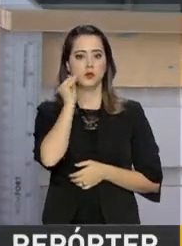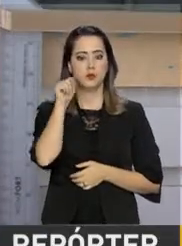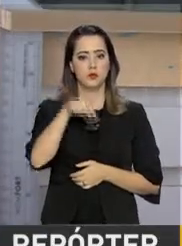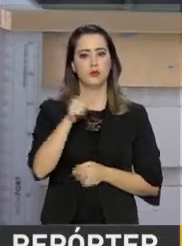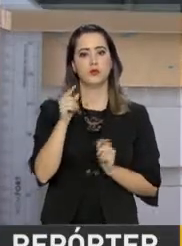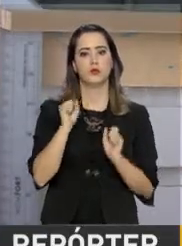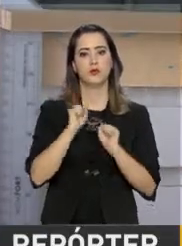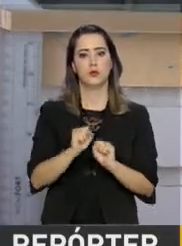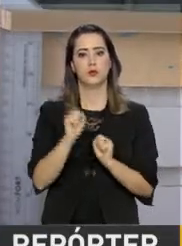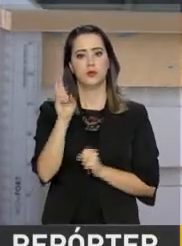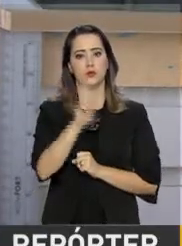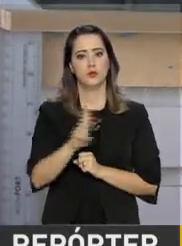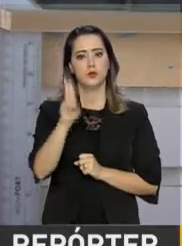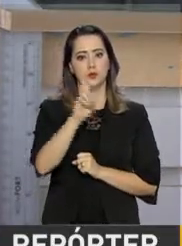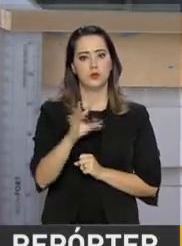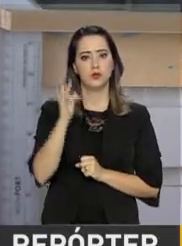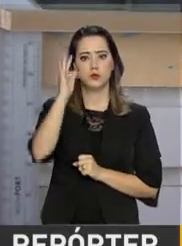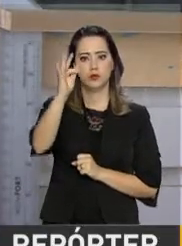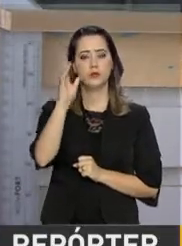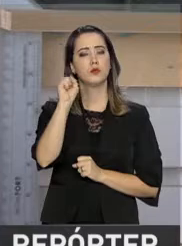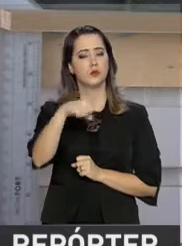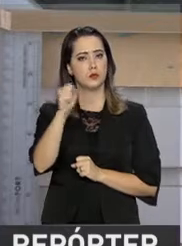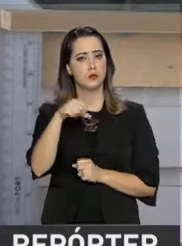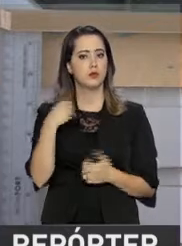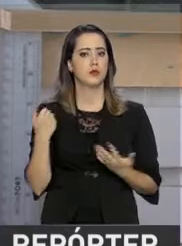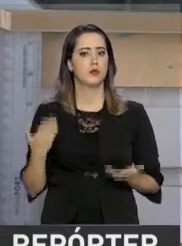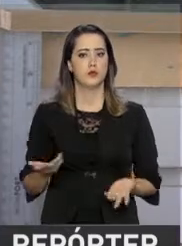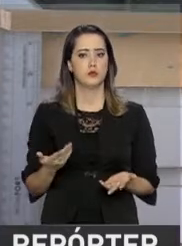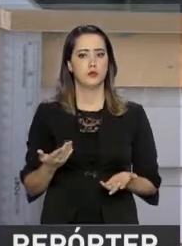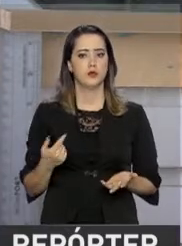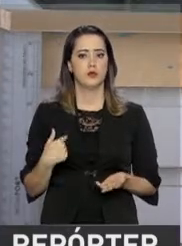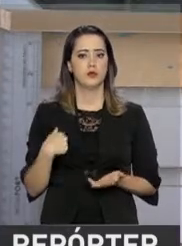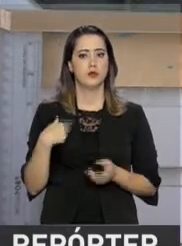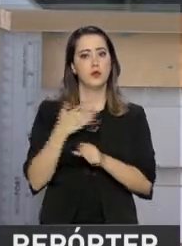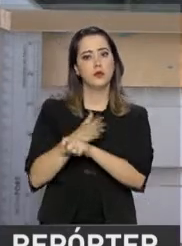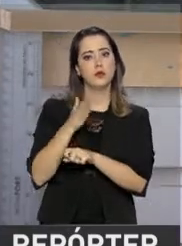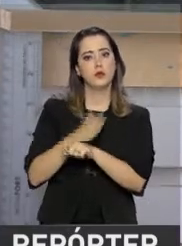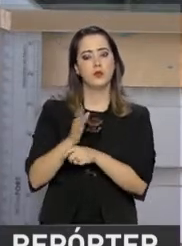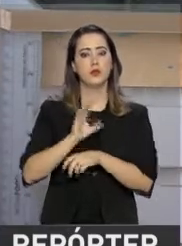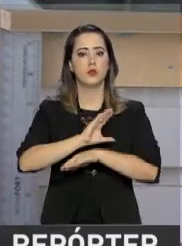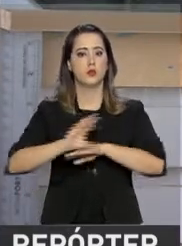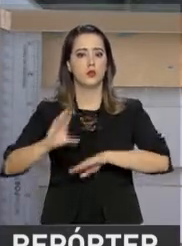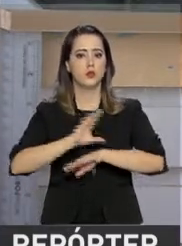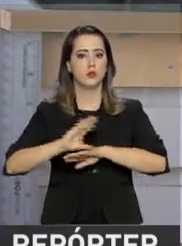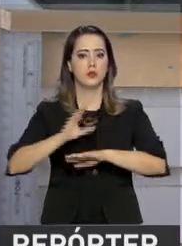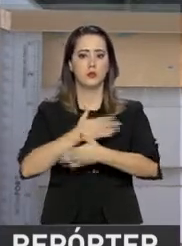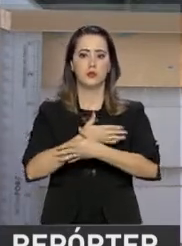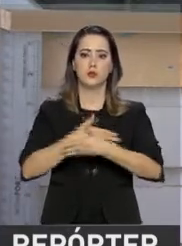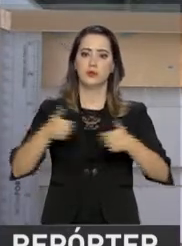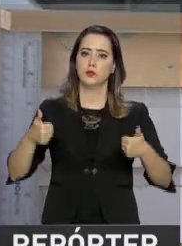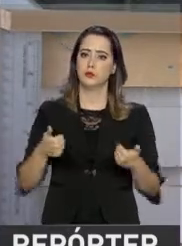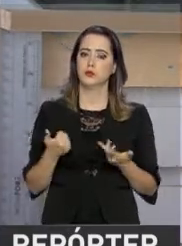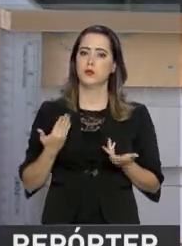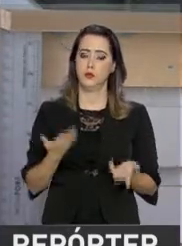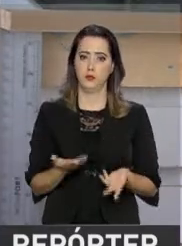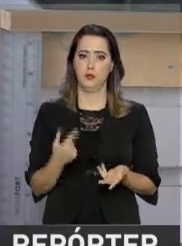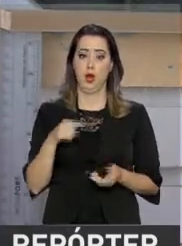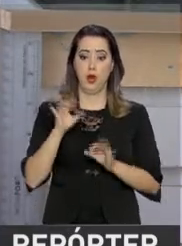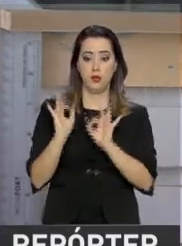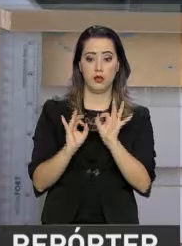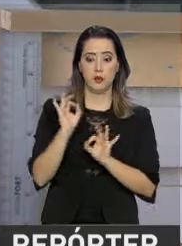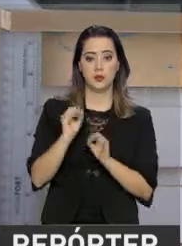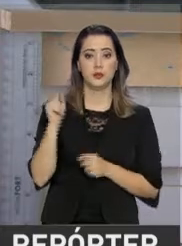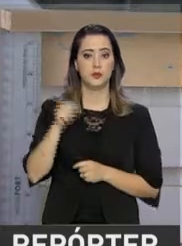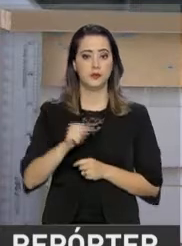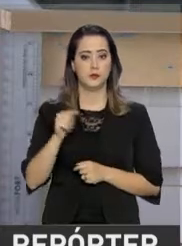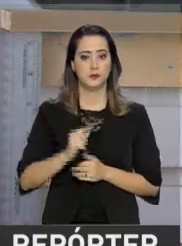aqui pode ser útil no futuro, claro, né? Me formar em algum curso para melhorar isso que eu estou aprendendo aqui,